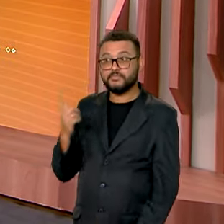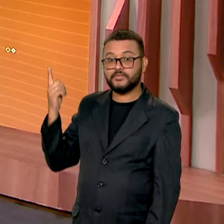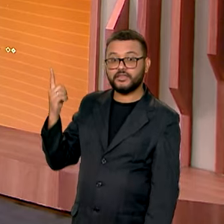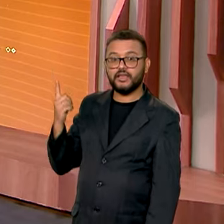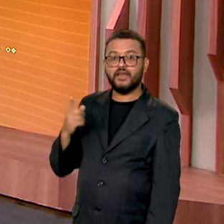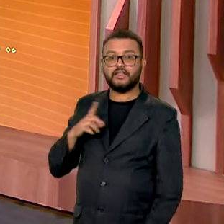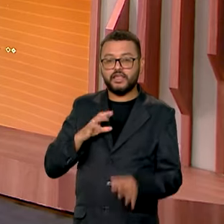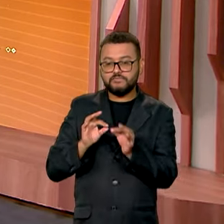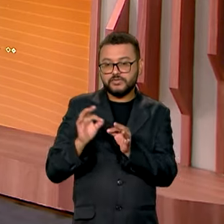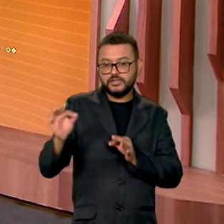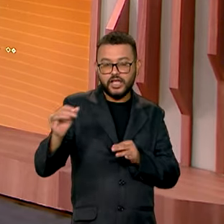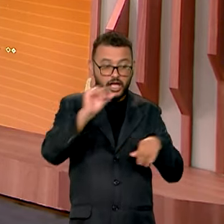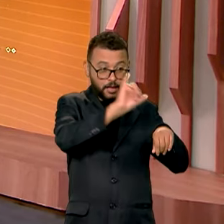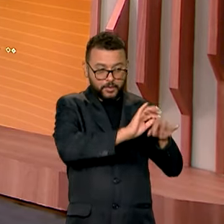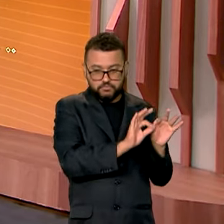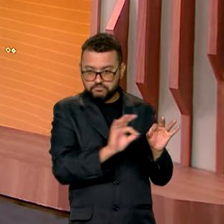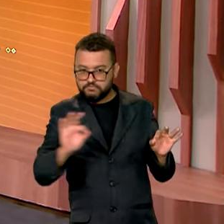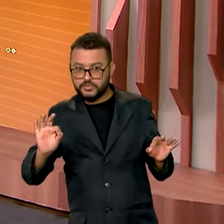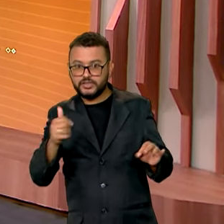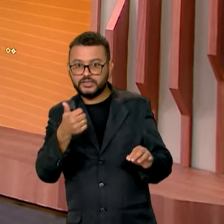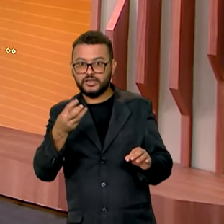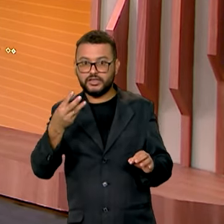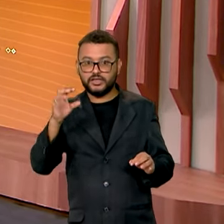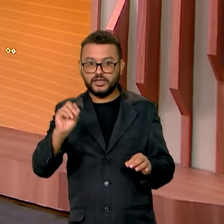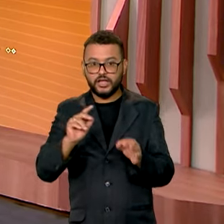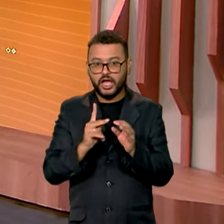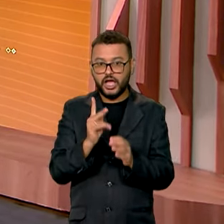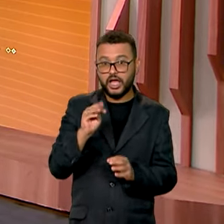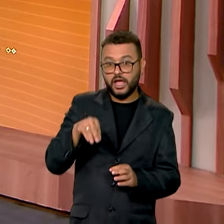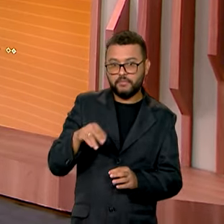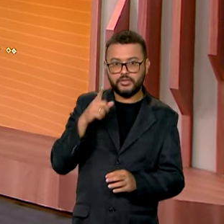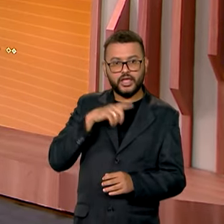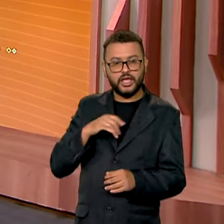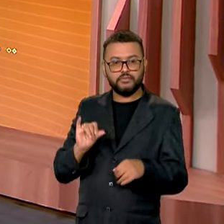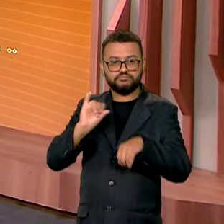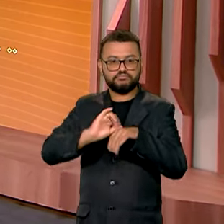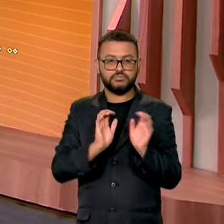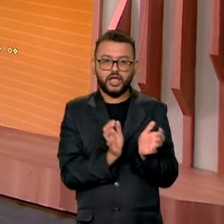a 130 quilômetros da capital pernambucana, Recife, tem